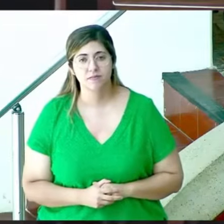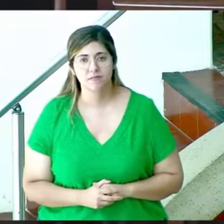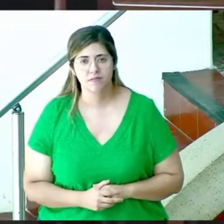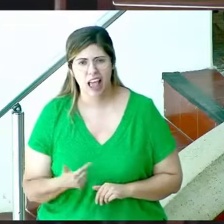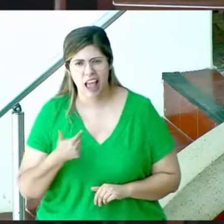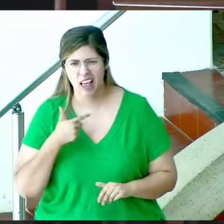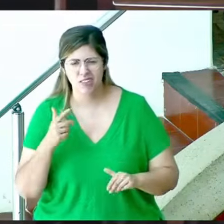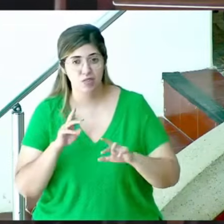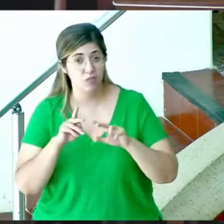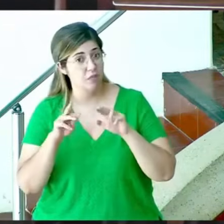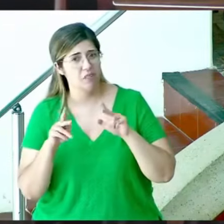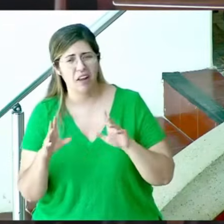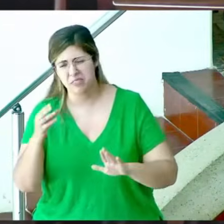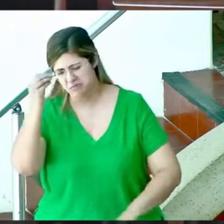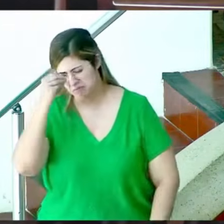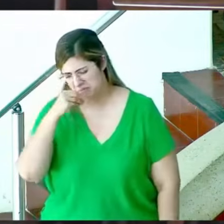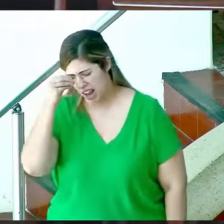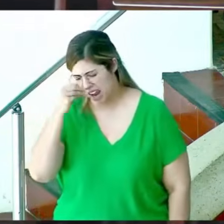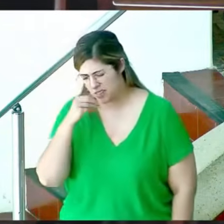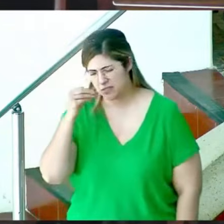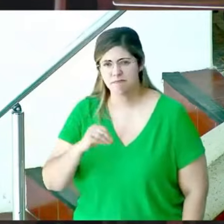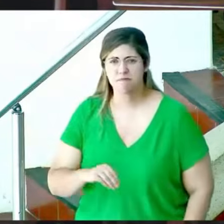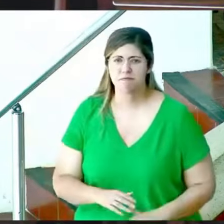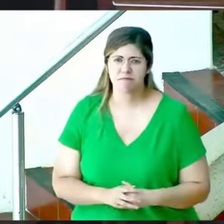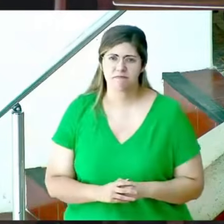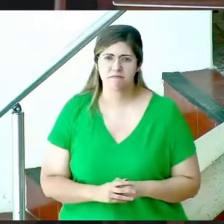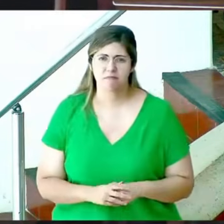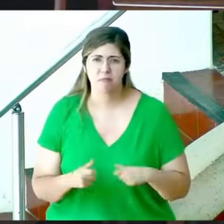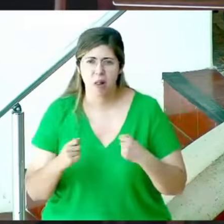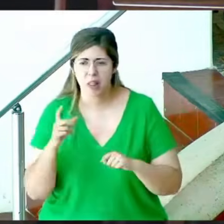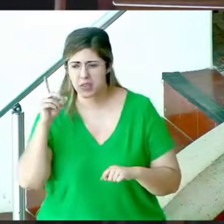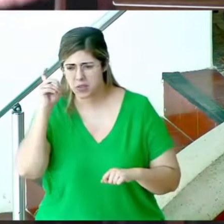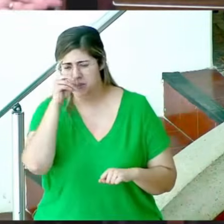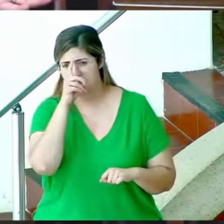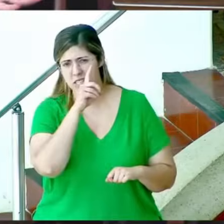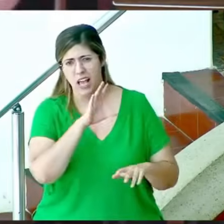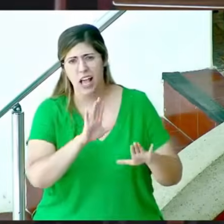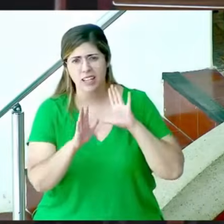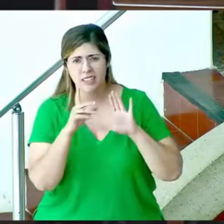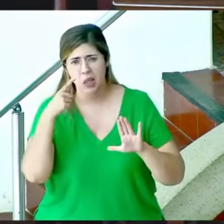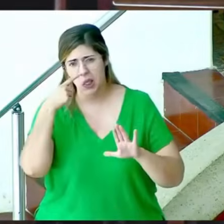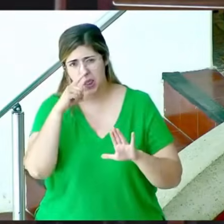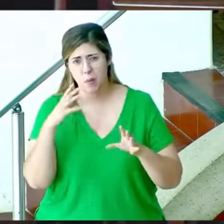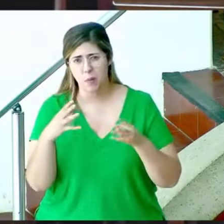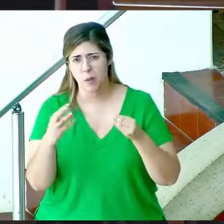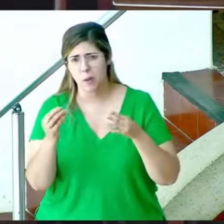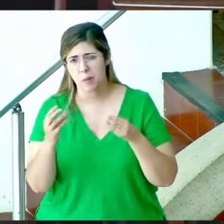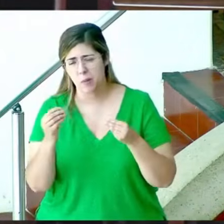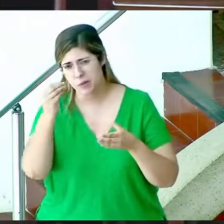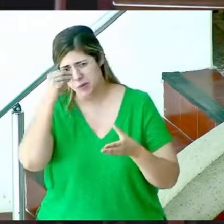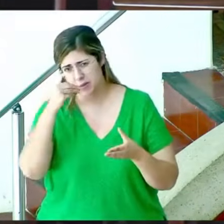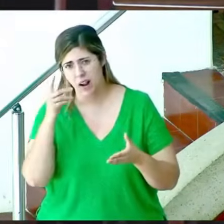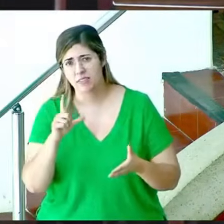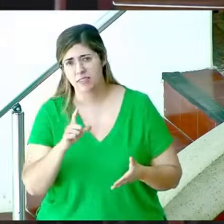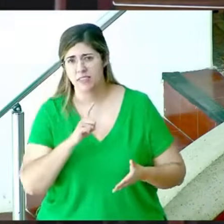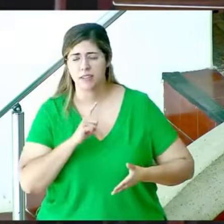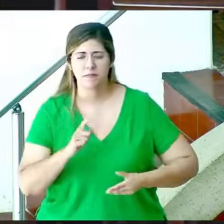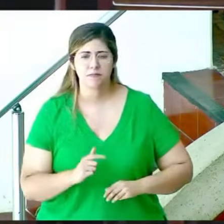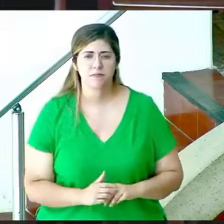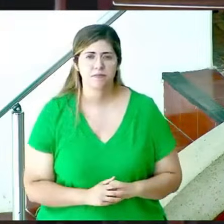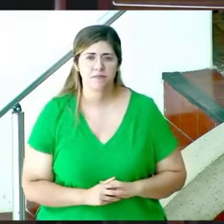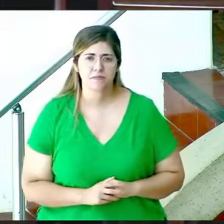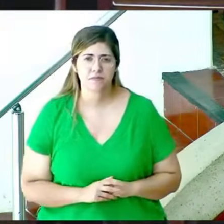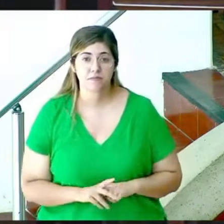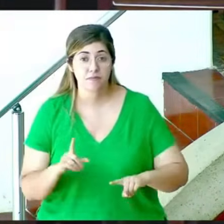outra coisa, eu sou frágil, tenho mais dificuldades, eu tenho mais dúvidas, eu sou mais fraco, Senhor. Mas